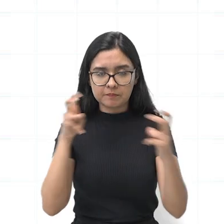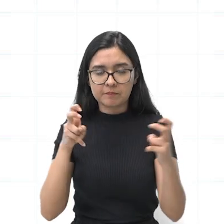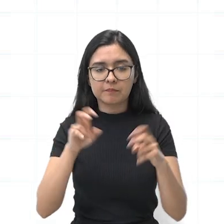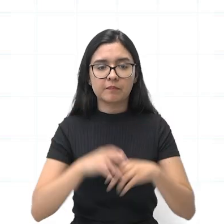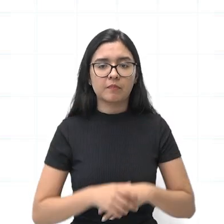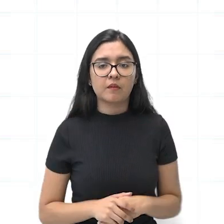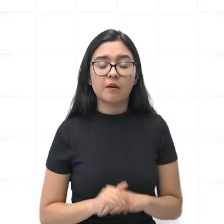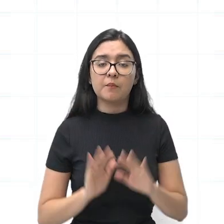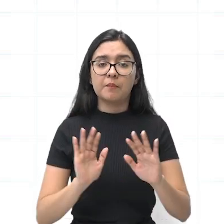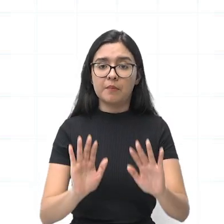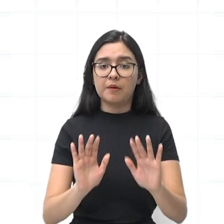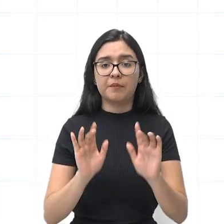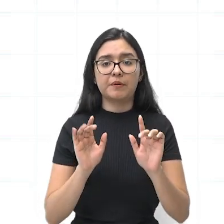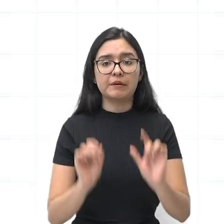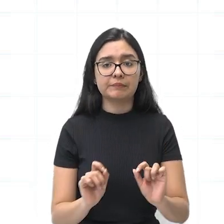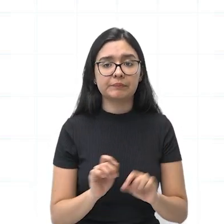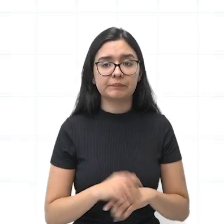pareça